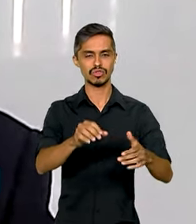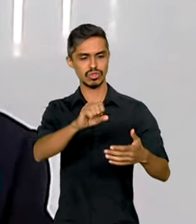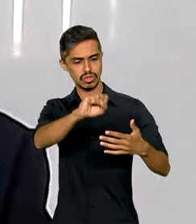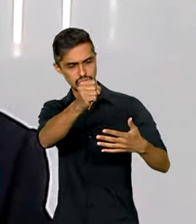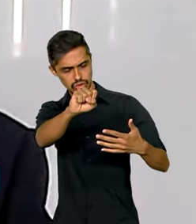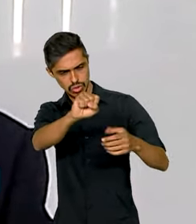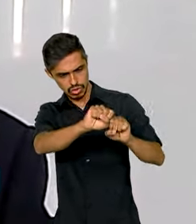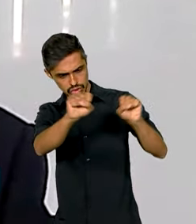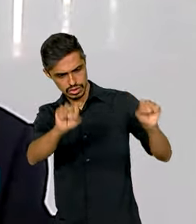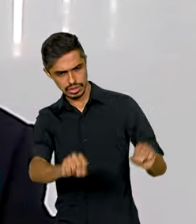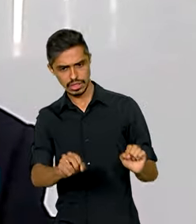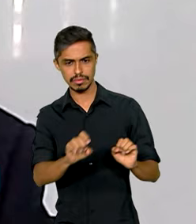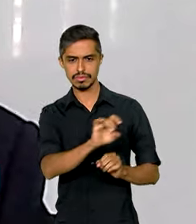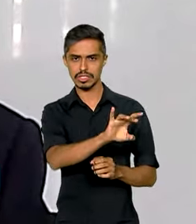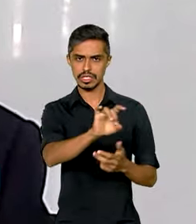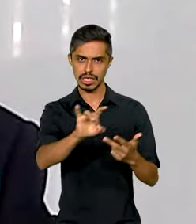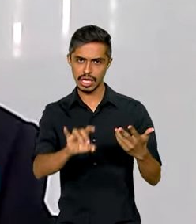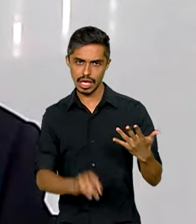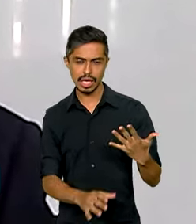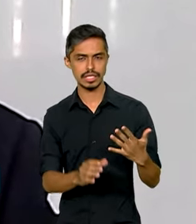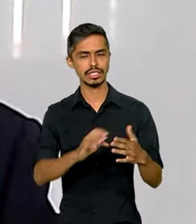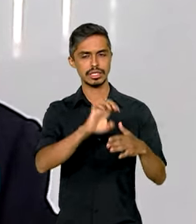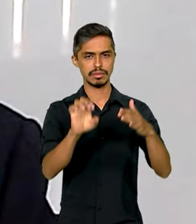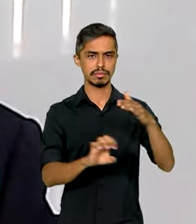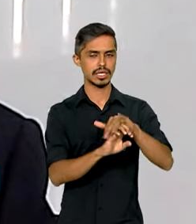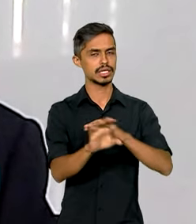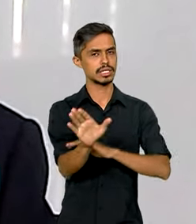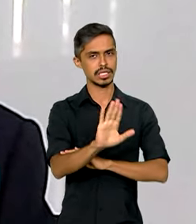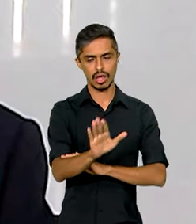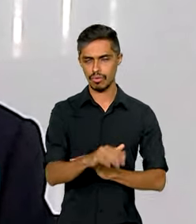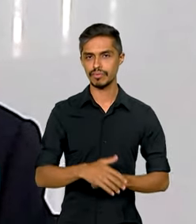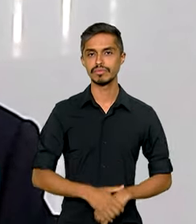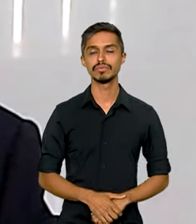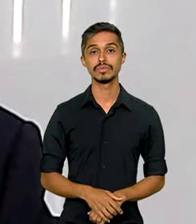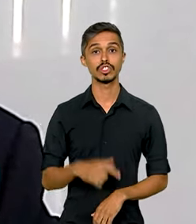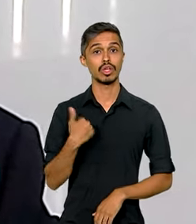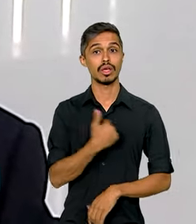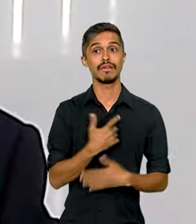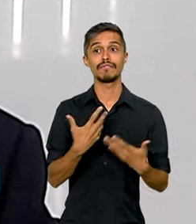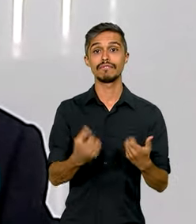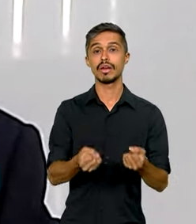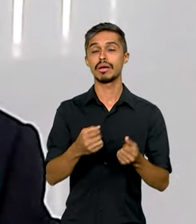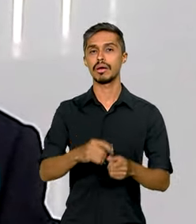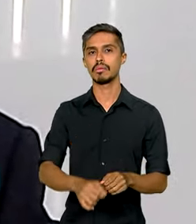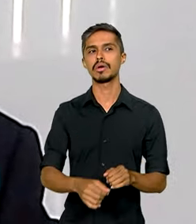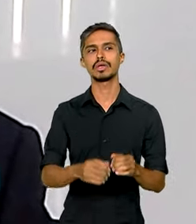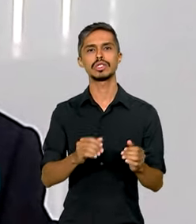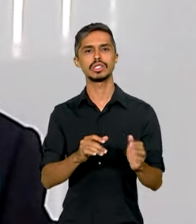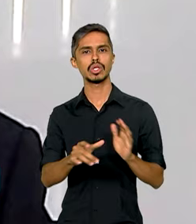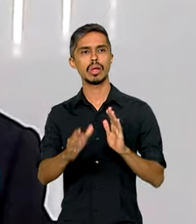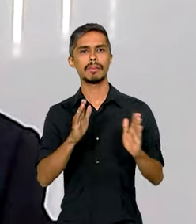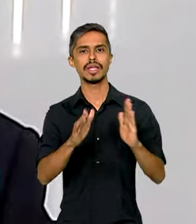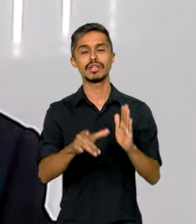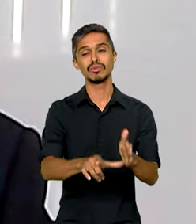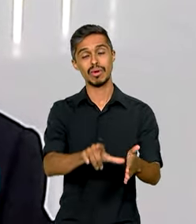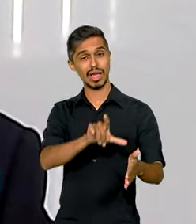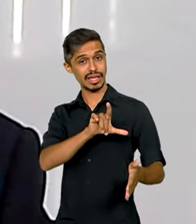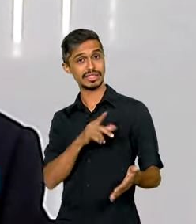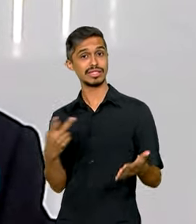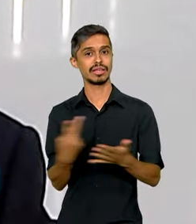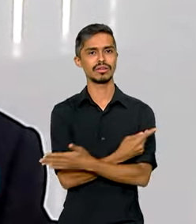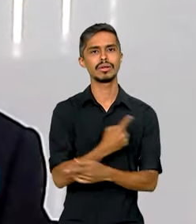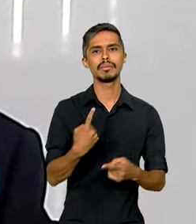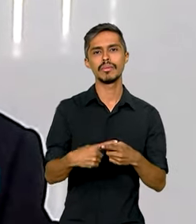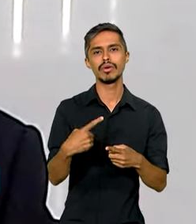dos eh doss operadores né das empresas nós vamos eh antecipar uma fase que Eles teriam que